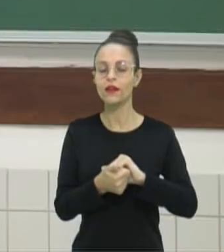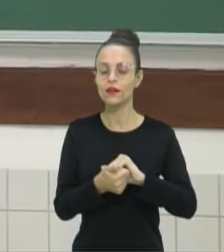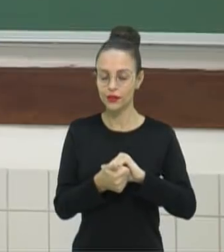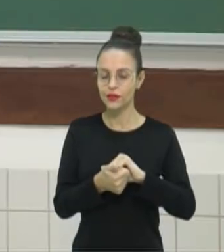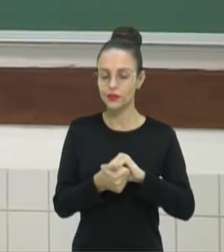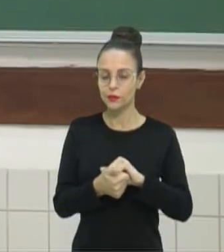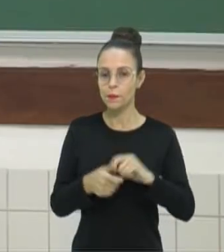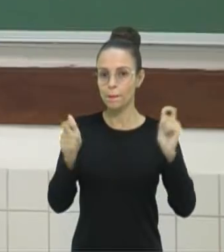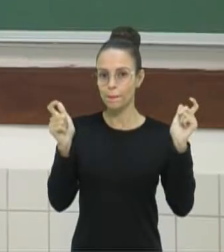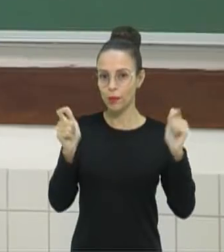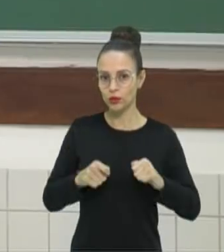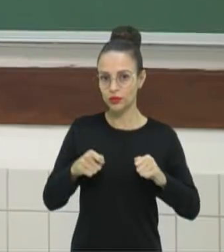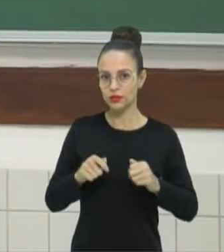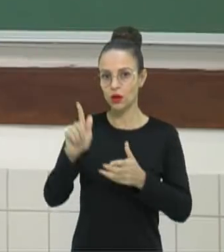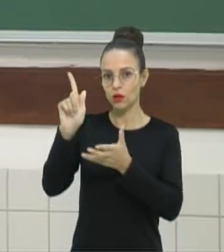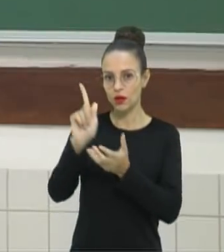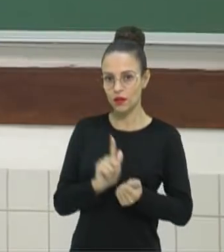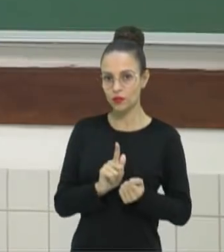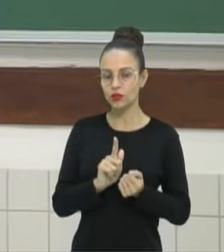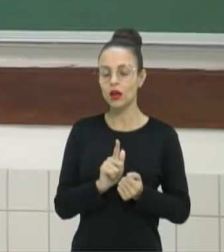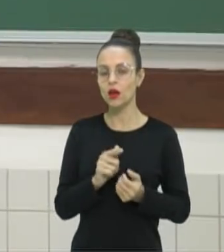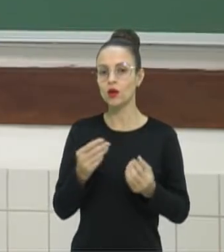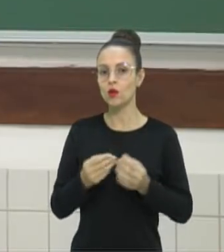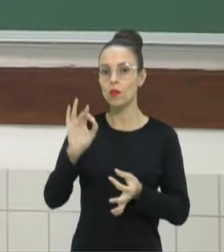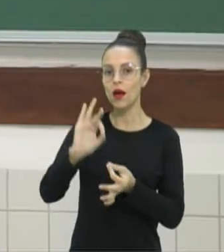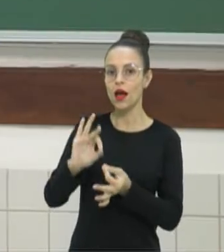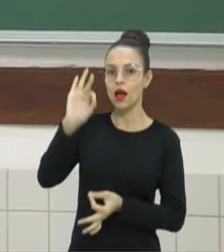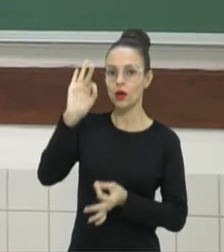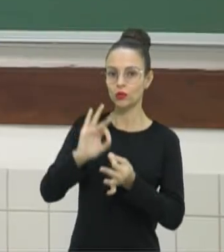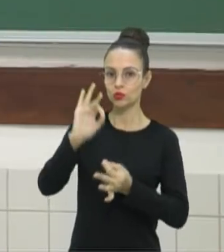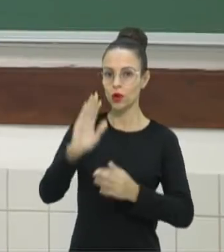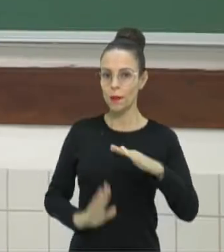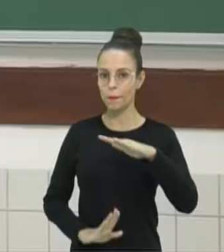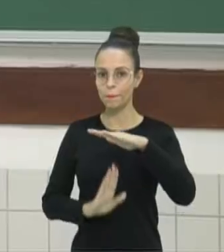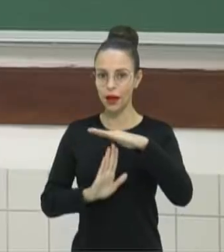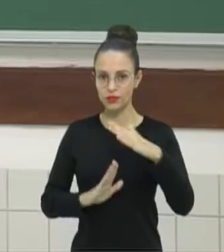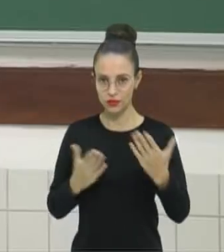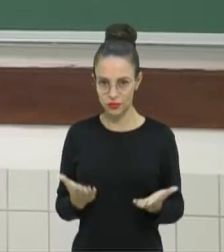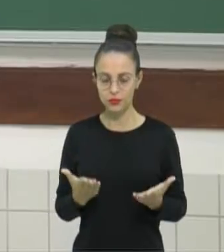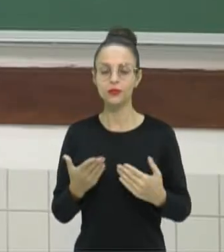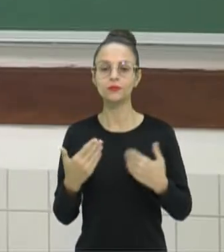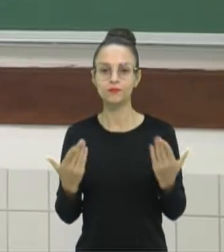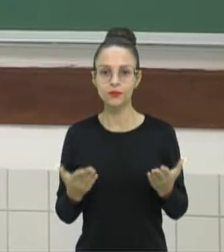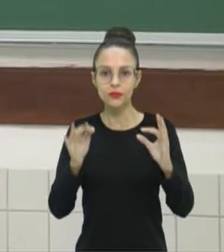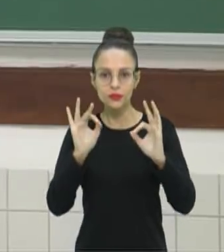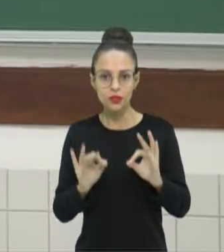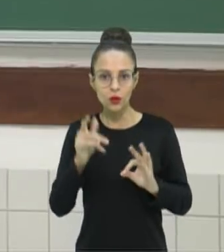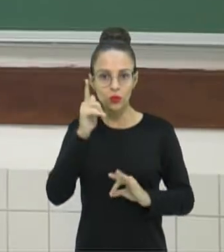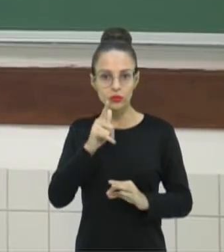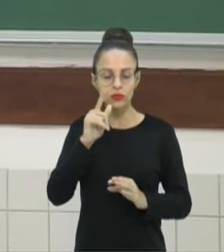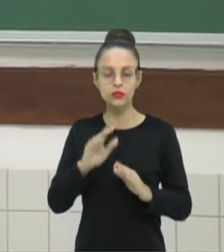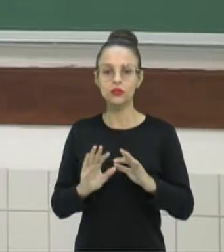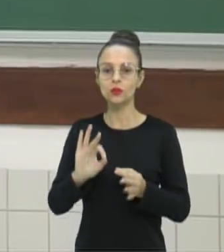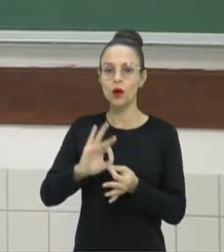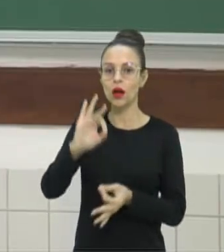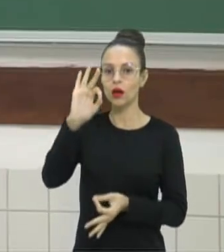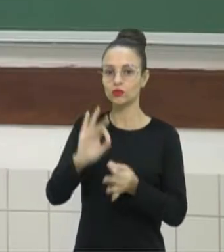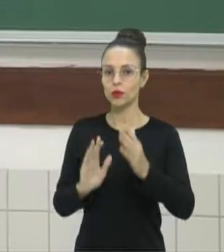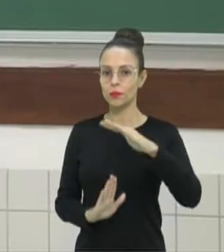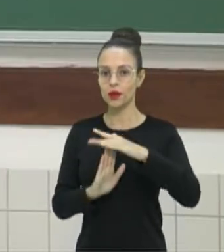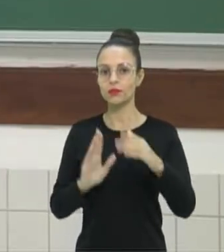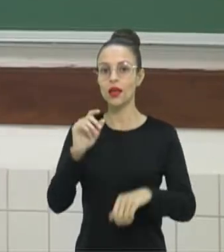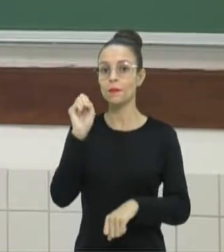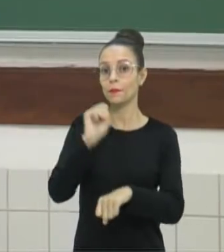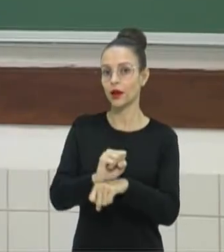potencial gravitacional para o sistema. E eu vou saber qual é a altura máxima que ele vai conseguir atingir com isso, certo? Quando ele atingir a altura máxima é praticamente quando ele